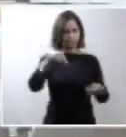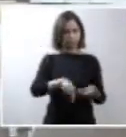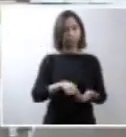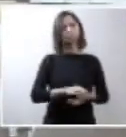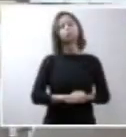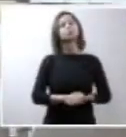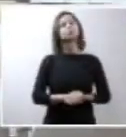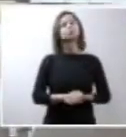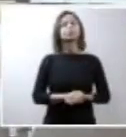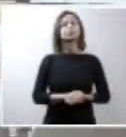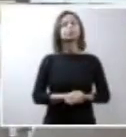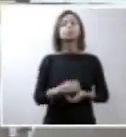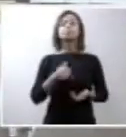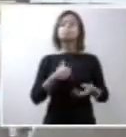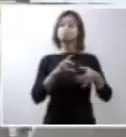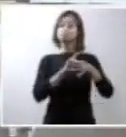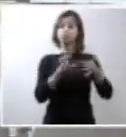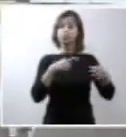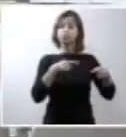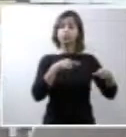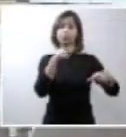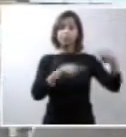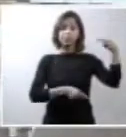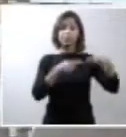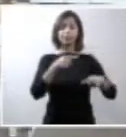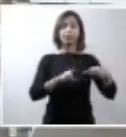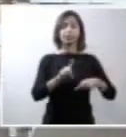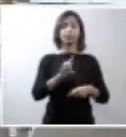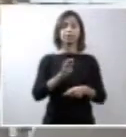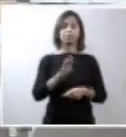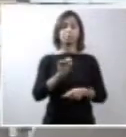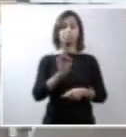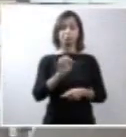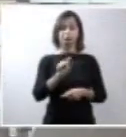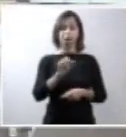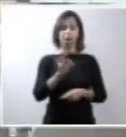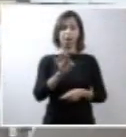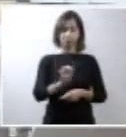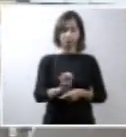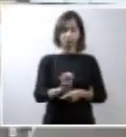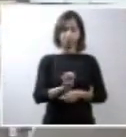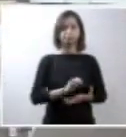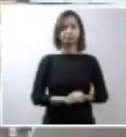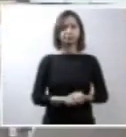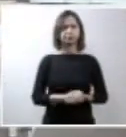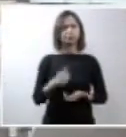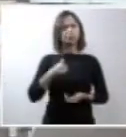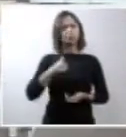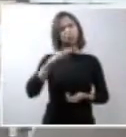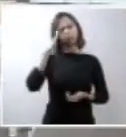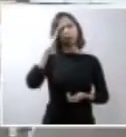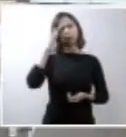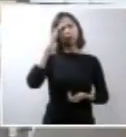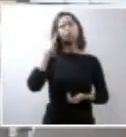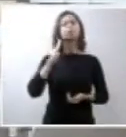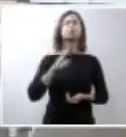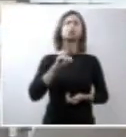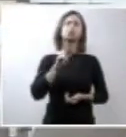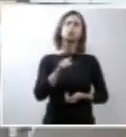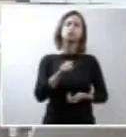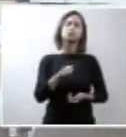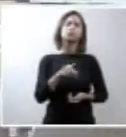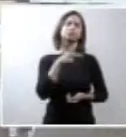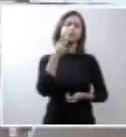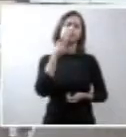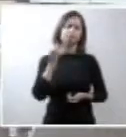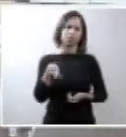permitir que isso se torne um debate verdadeiramente. Eu bem entendi, a senhora ostenta a qualidade